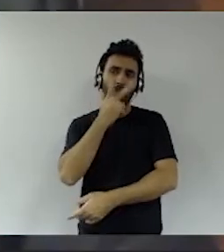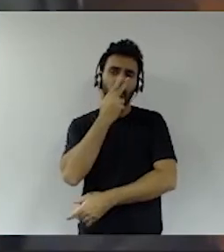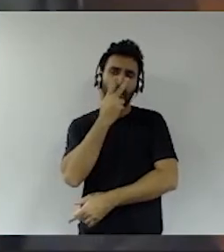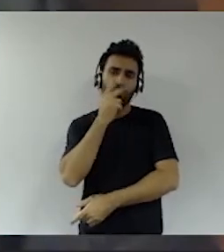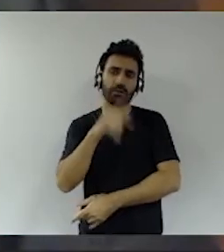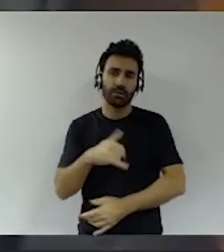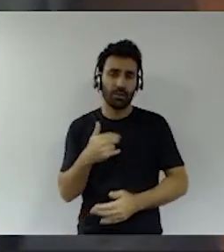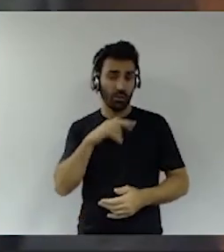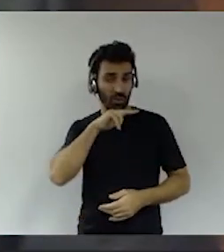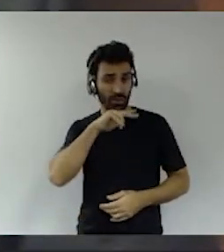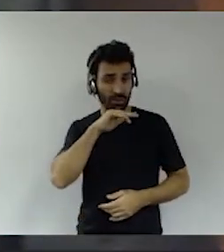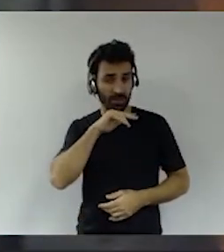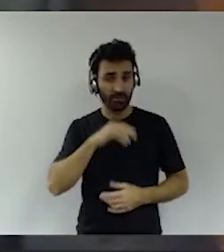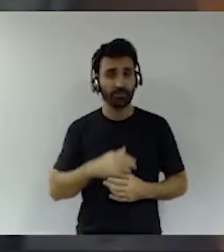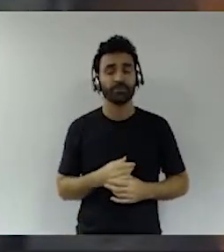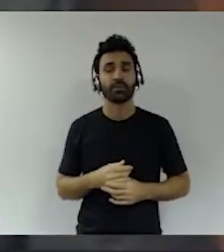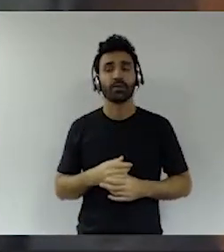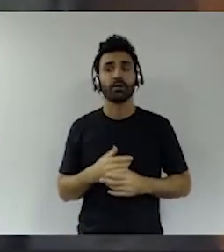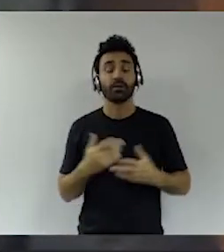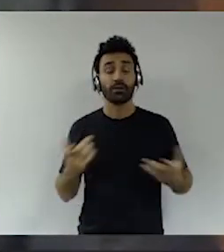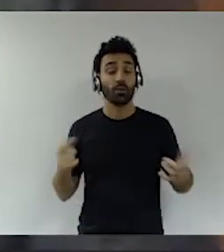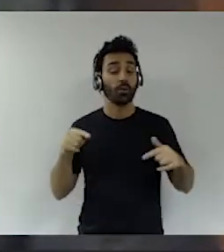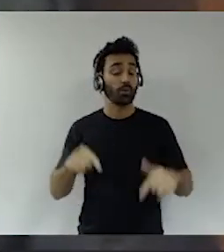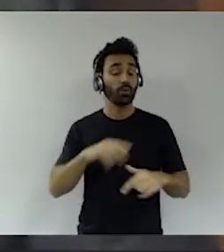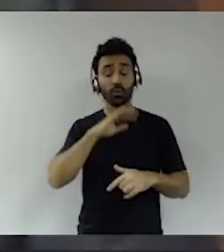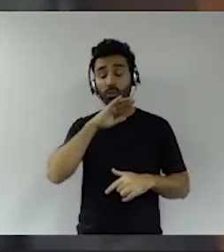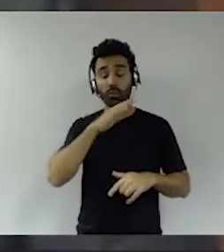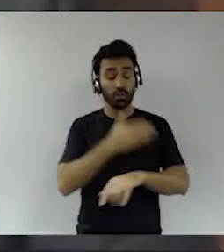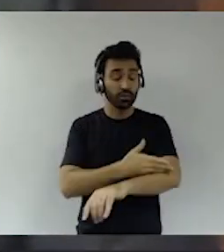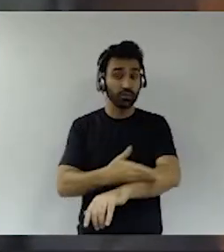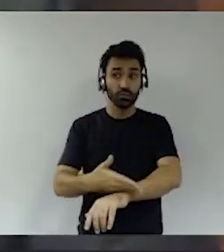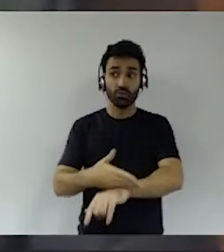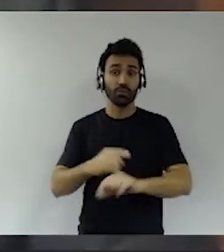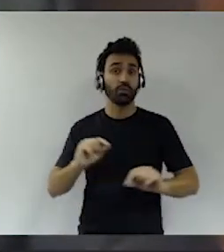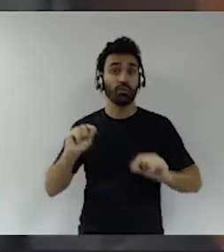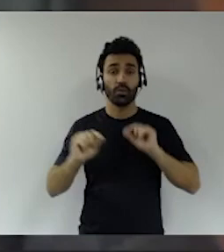ruim, e esse hábito é